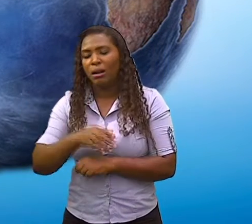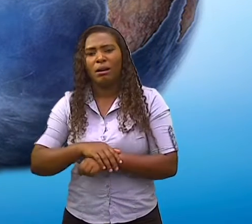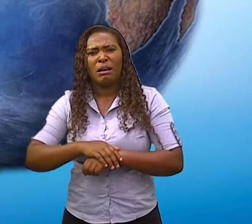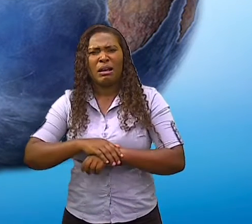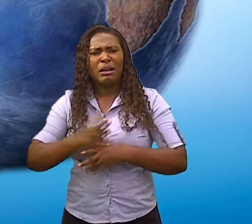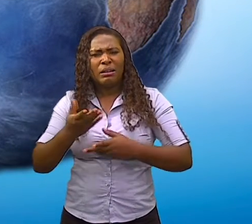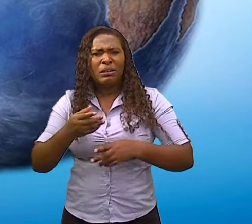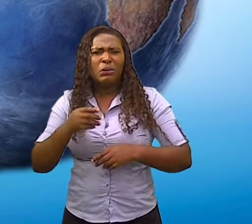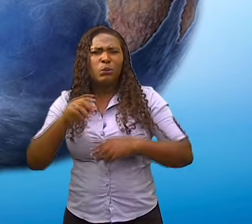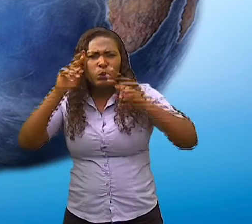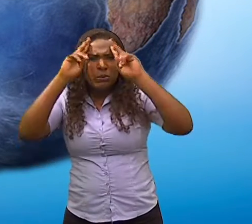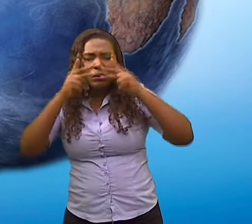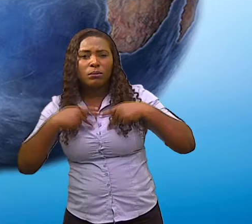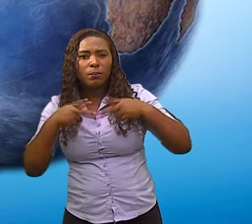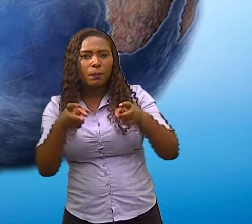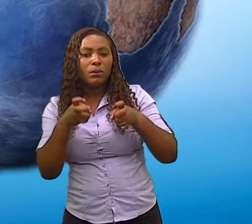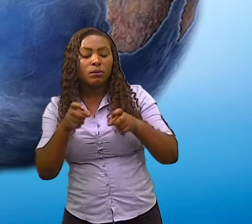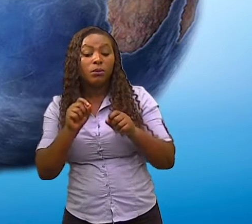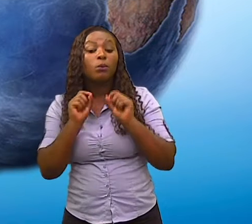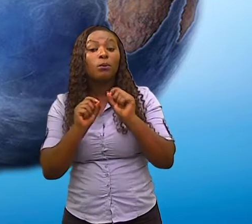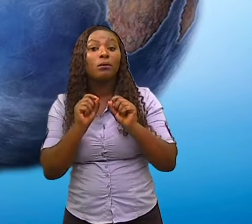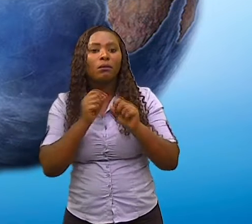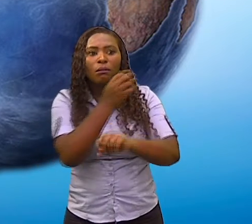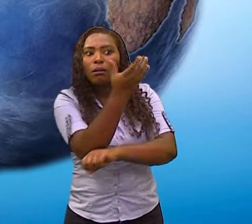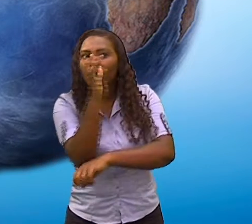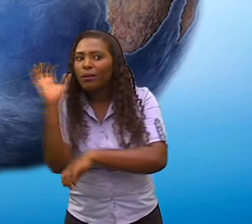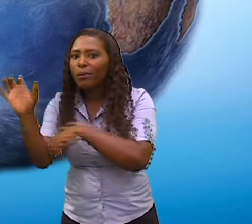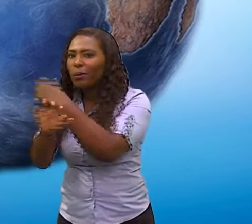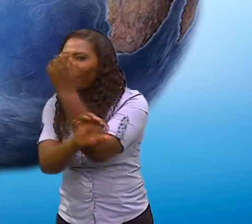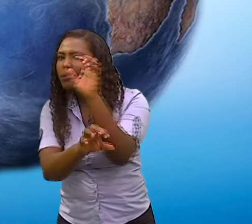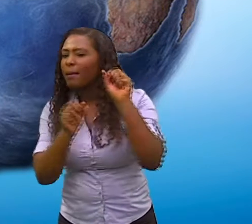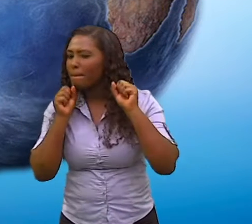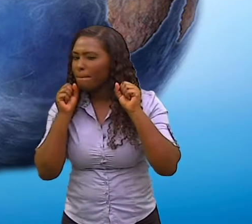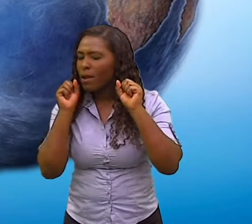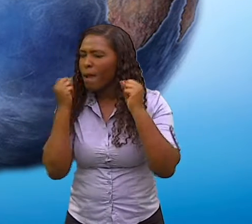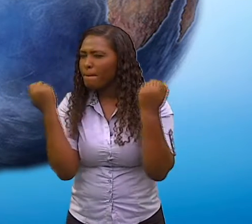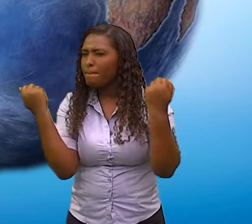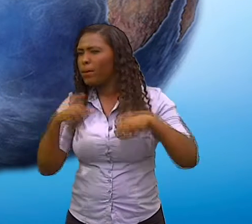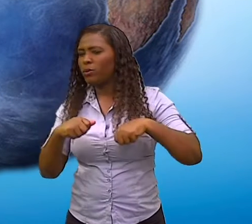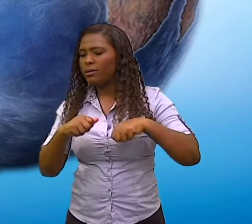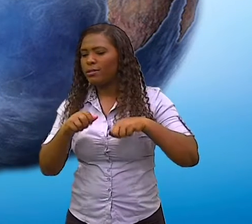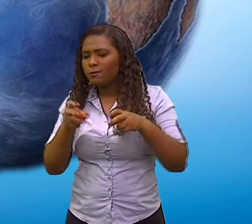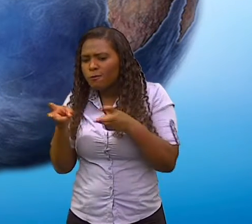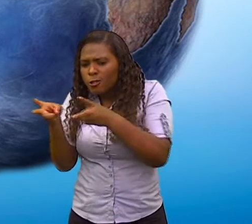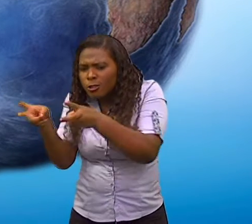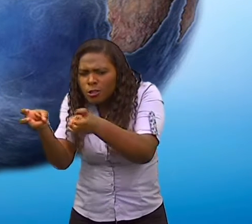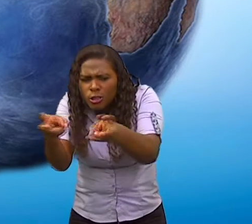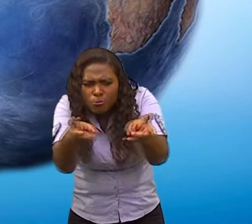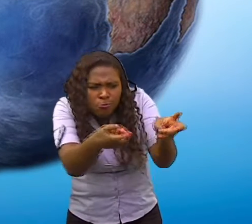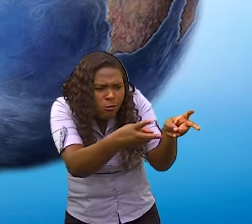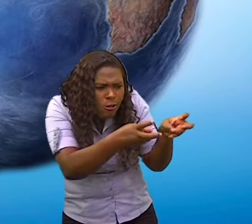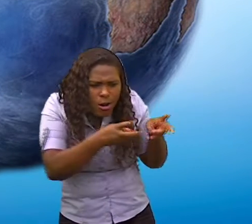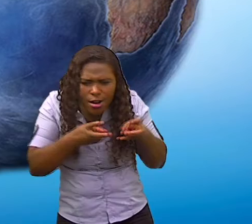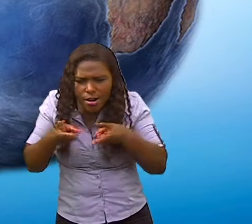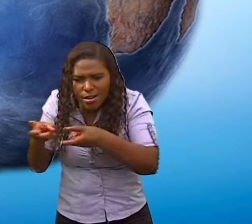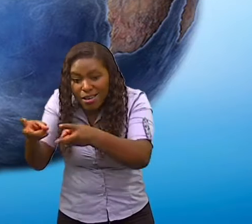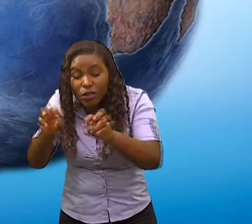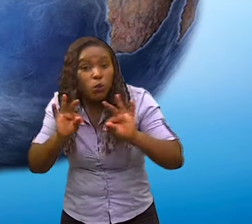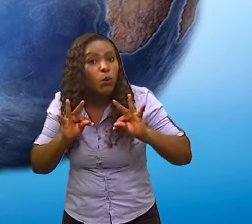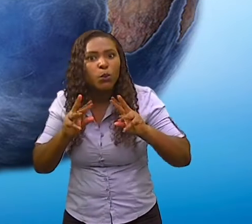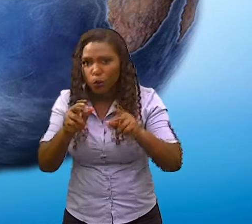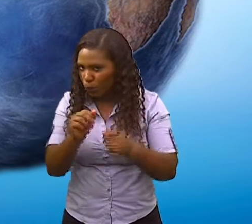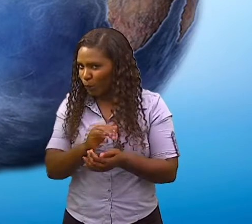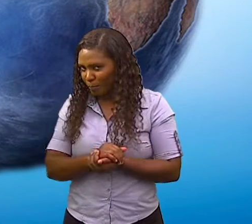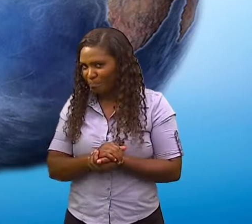como mercadoria. Observem só. Assim, com seus recursos finitos, ou seja, que